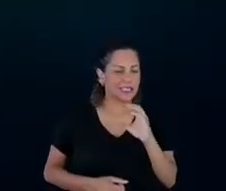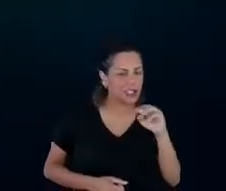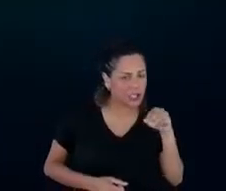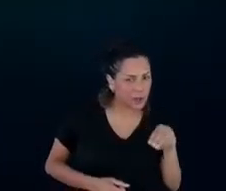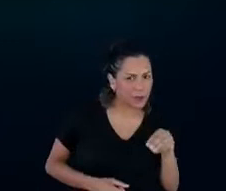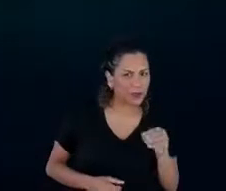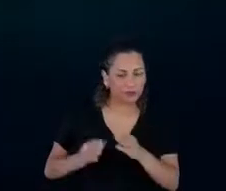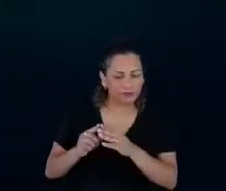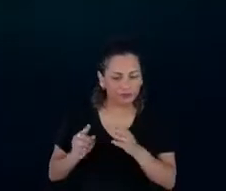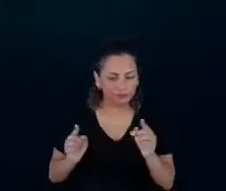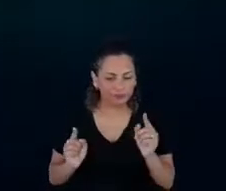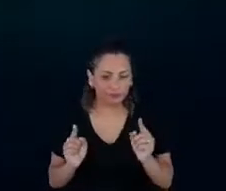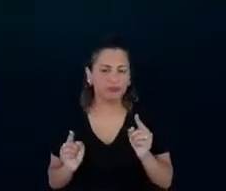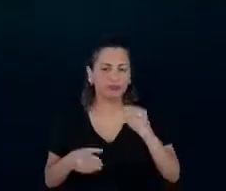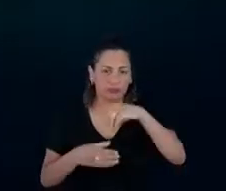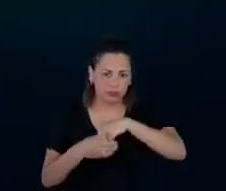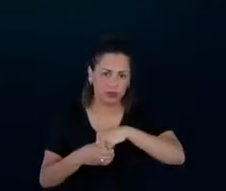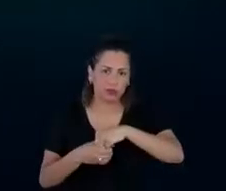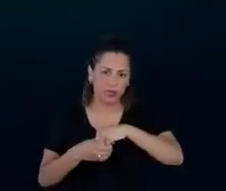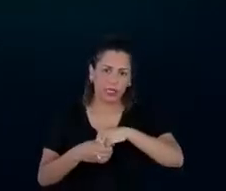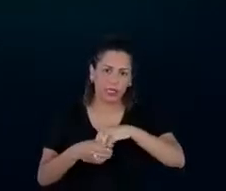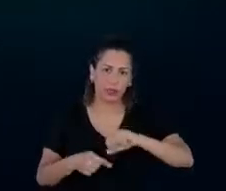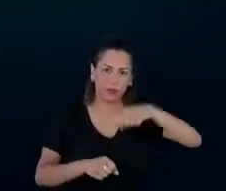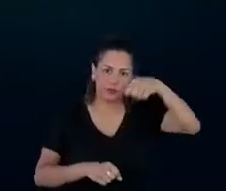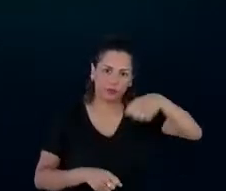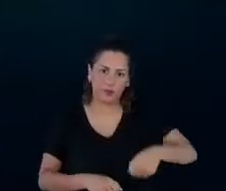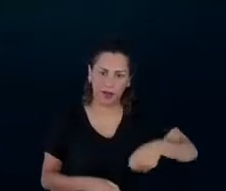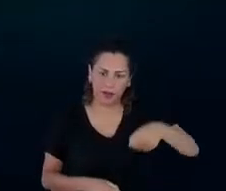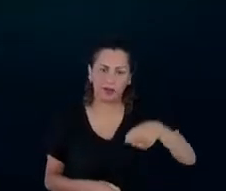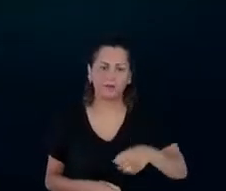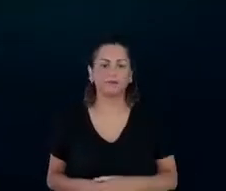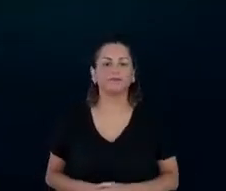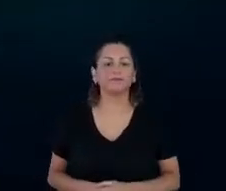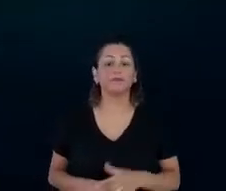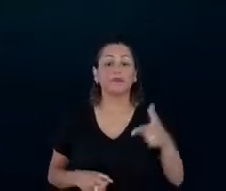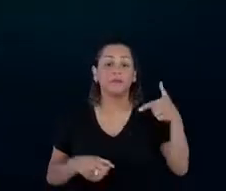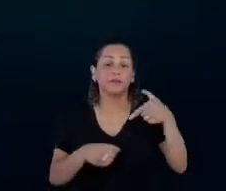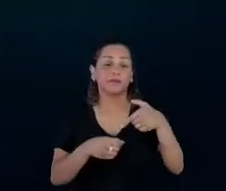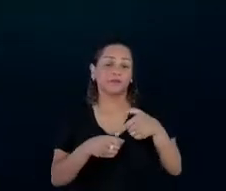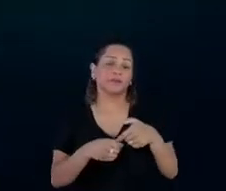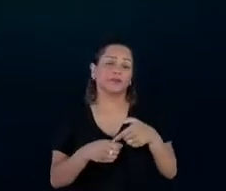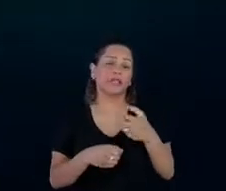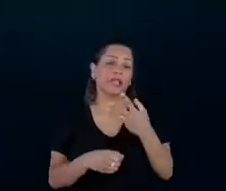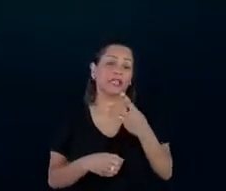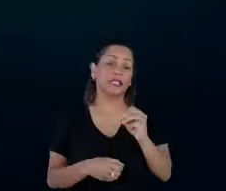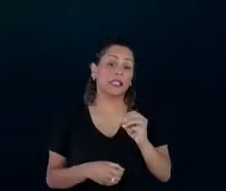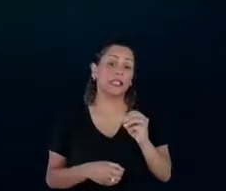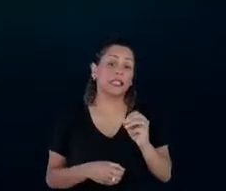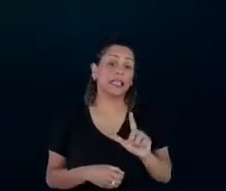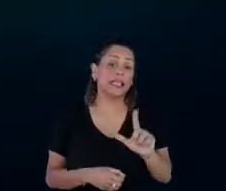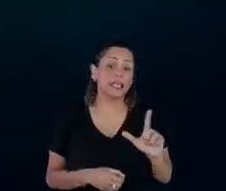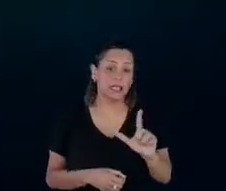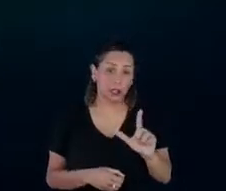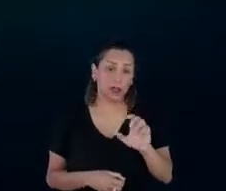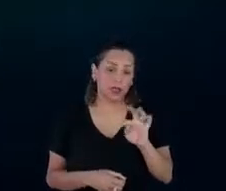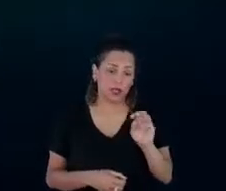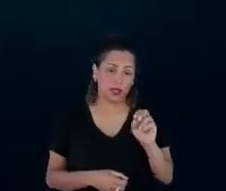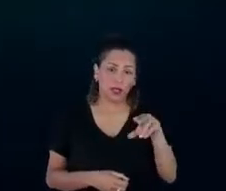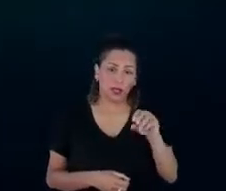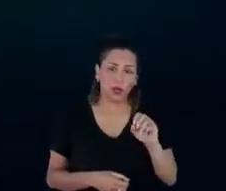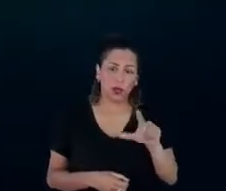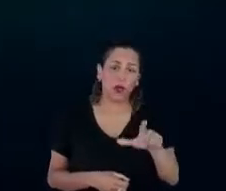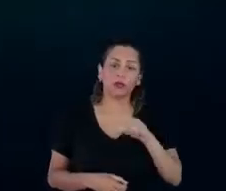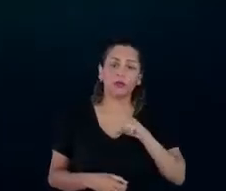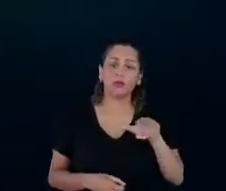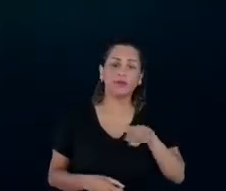veículo, abastecemos com 30 litros de etanol aqui, né? E tem uma autonomia de acima de 600 quilômetros. Tá?